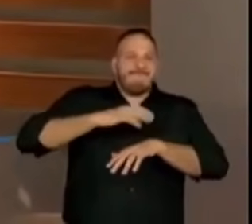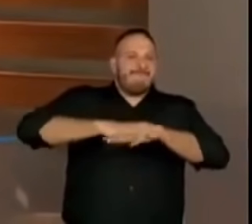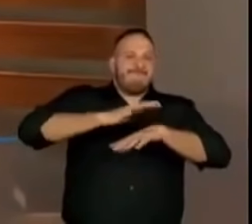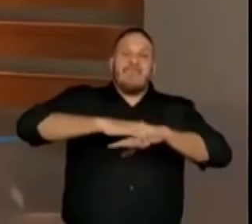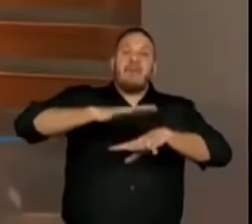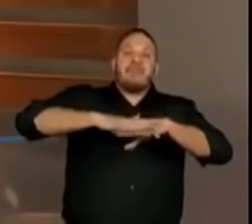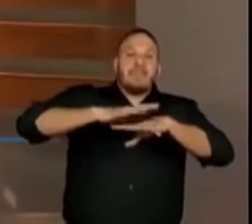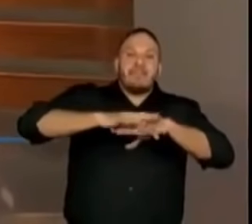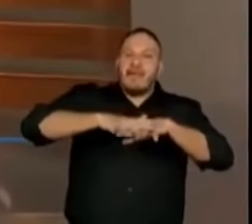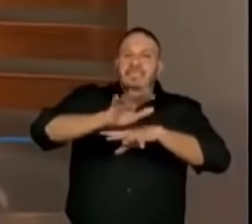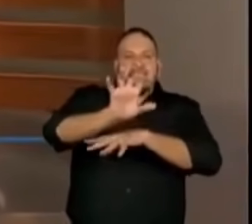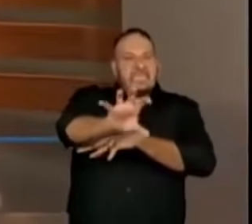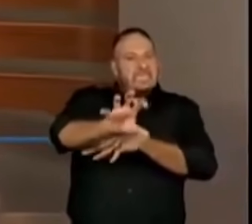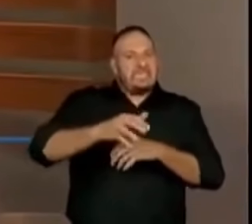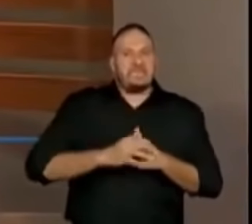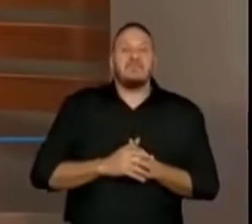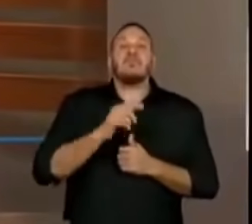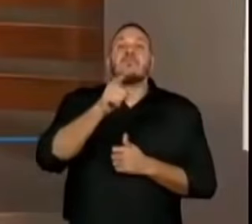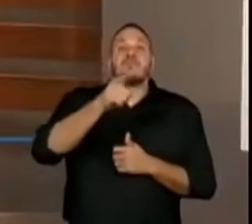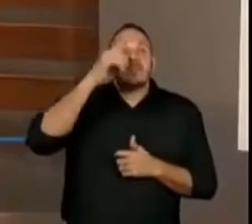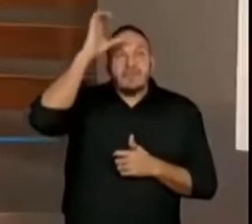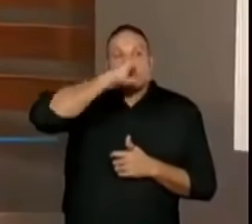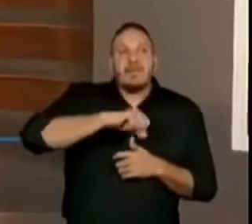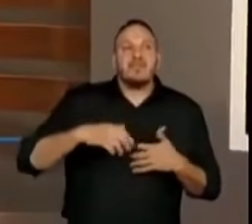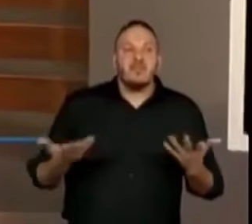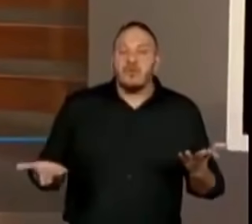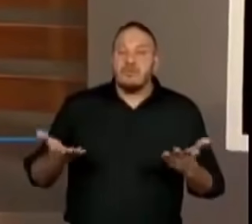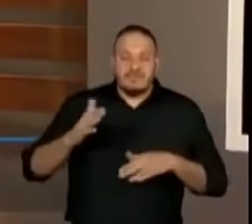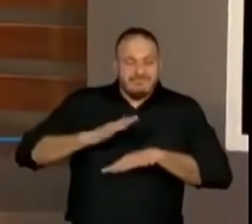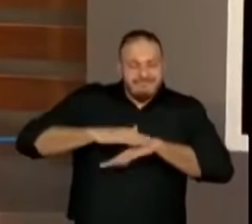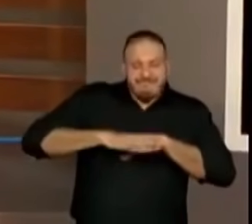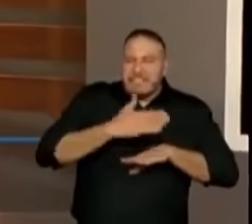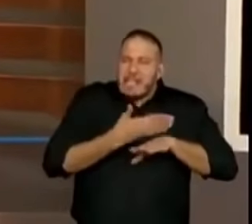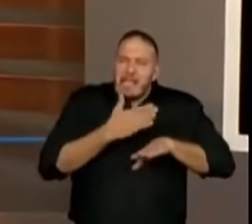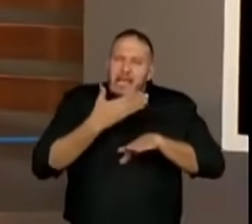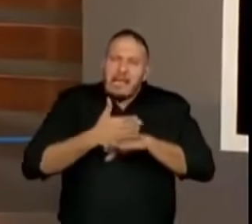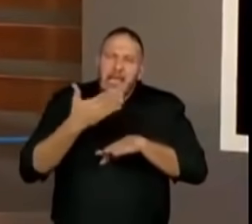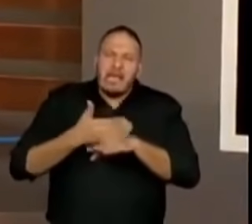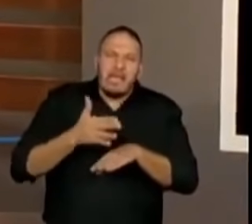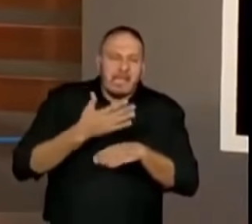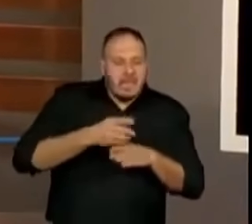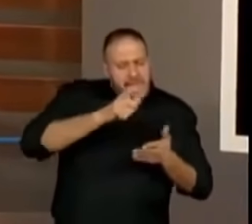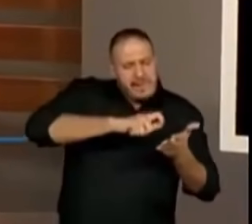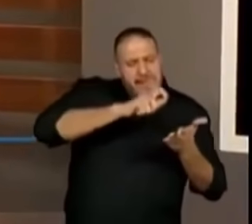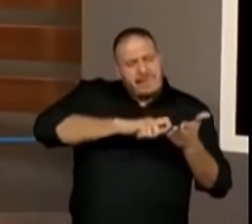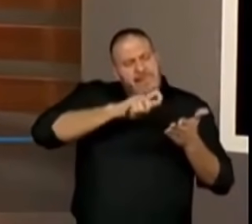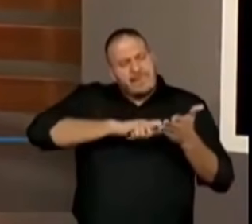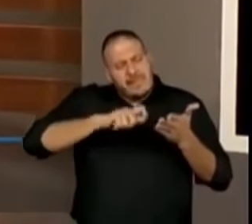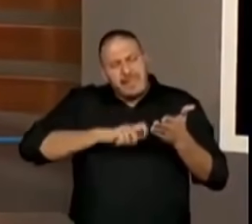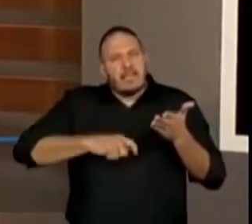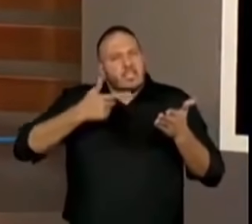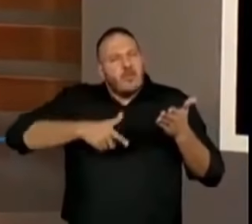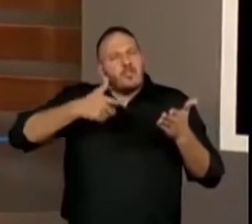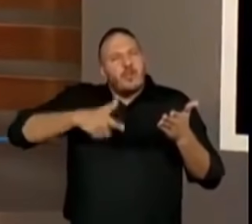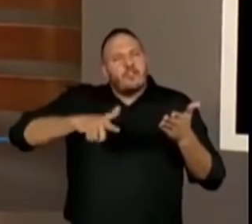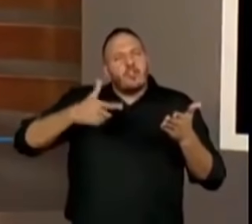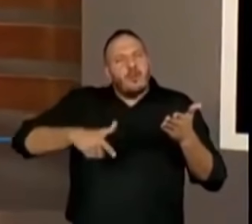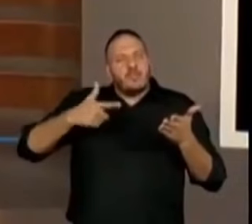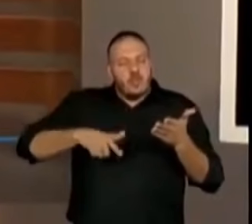é isso. E quando é que você aprende? Fazendo, treinando,